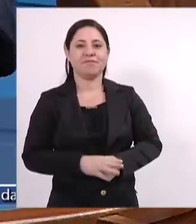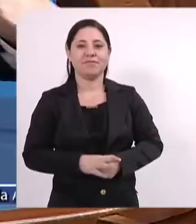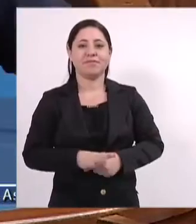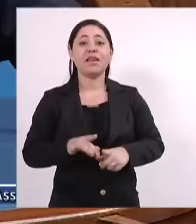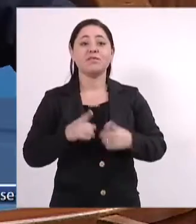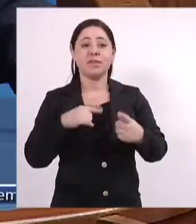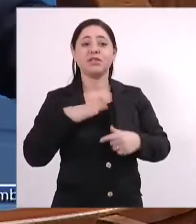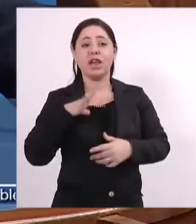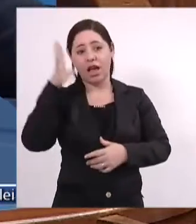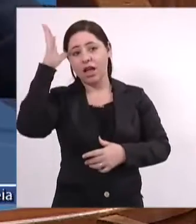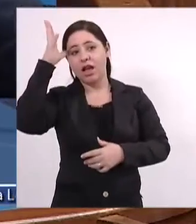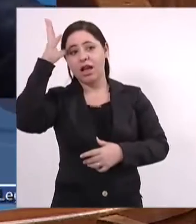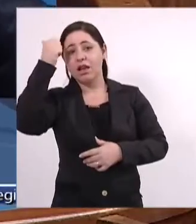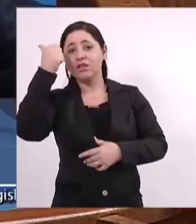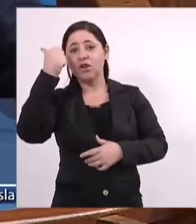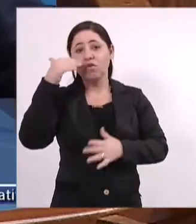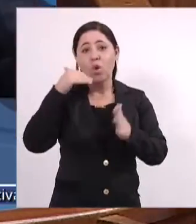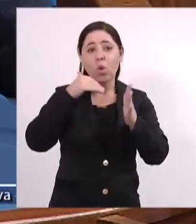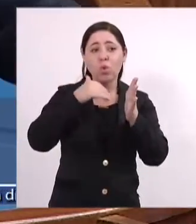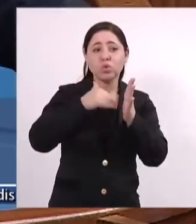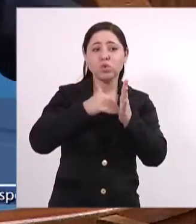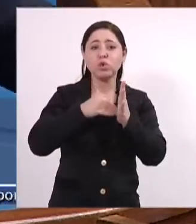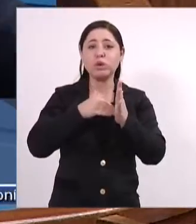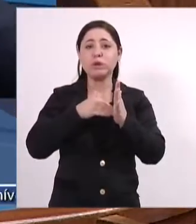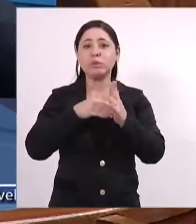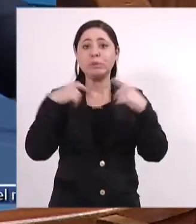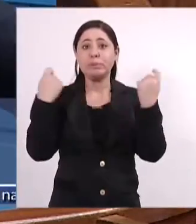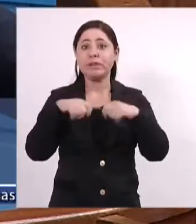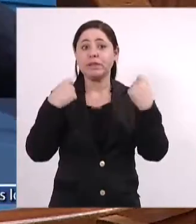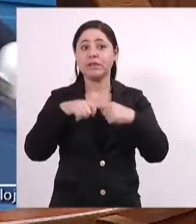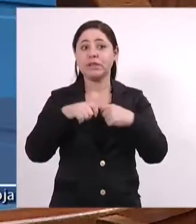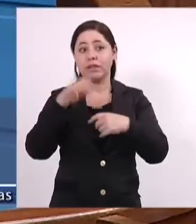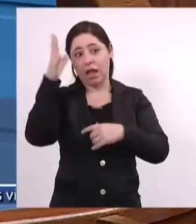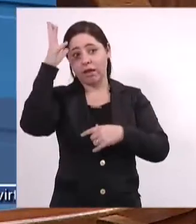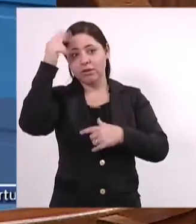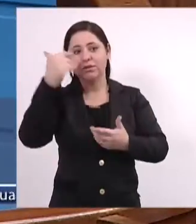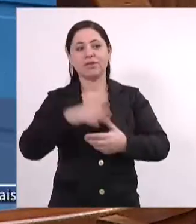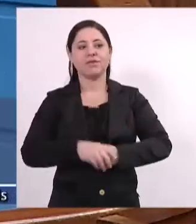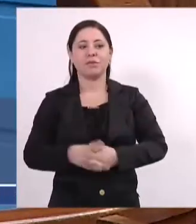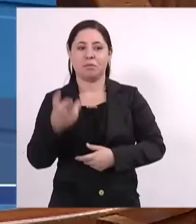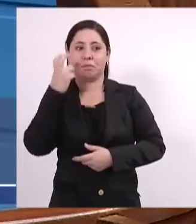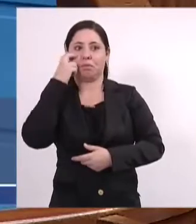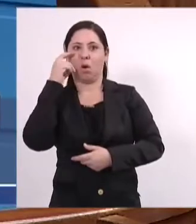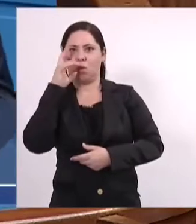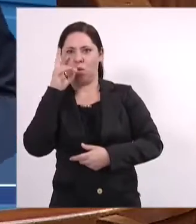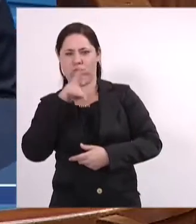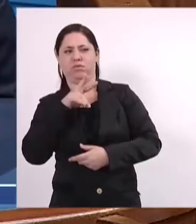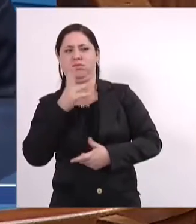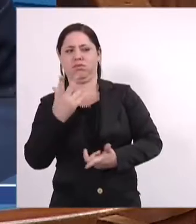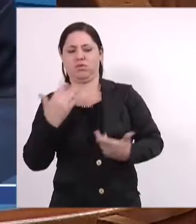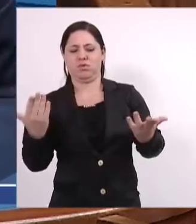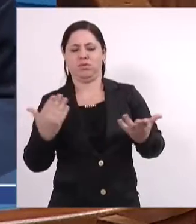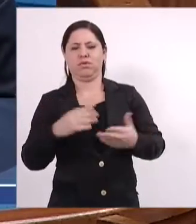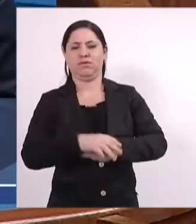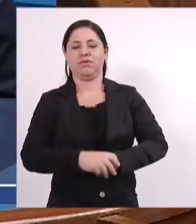Mas já resolve no último caso, né, Márcio Fernandes? Está me olhando sério para cá.